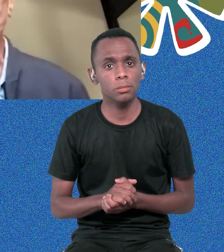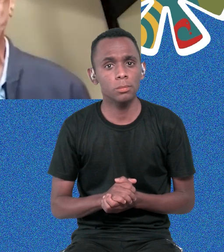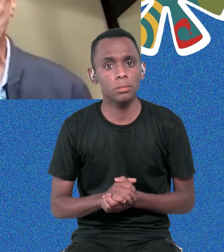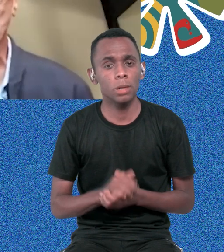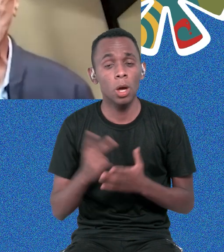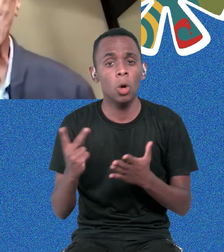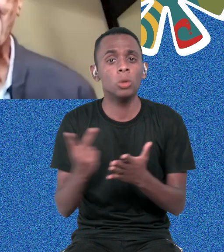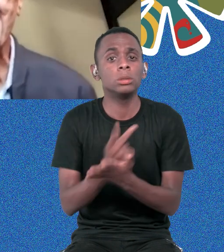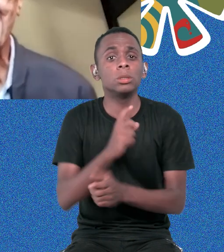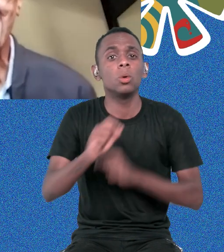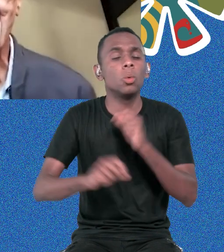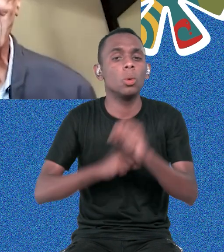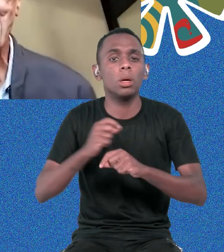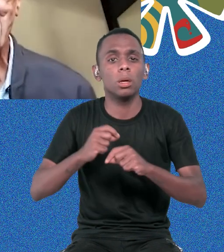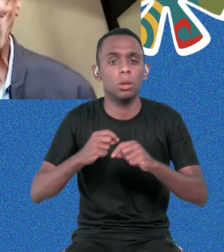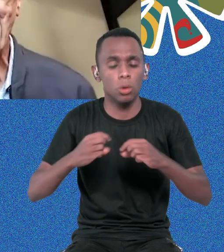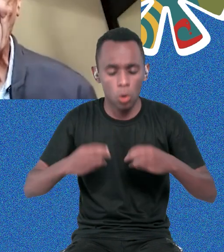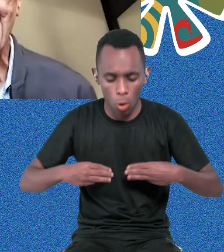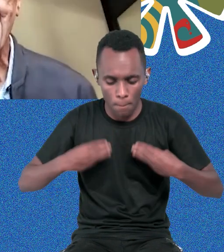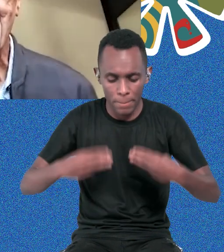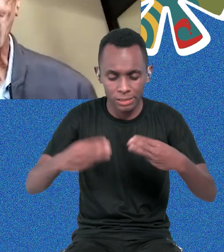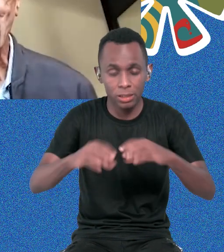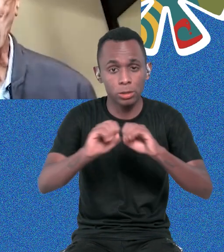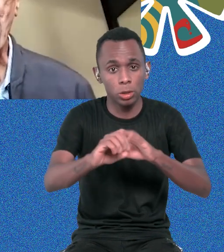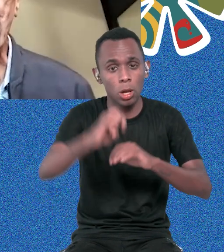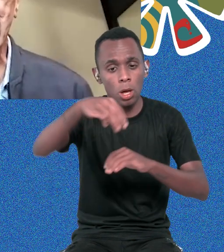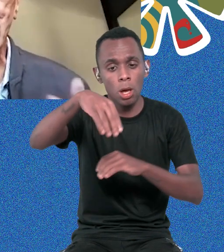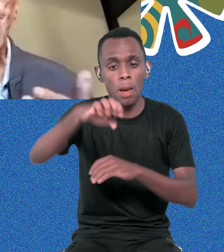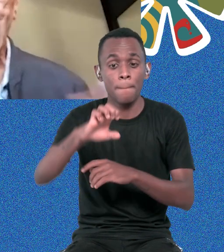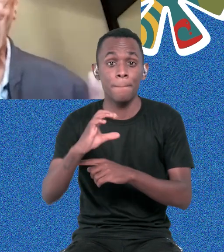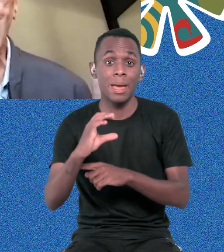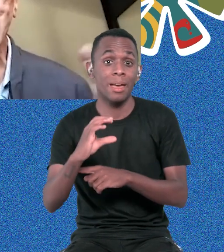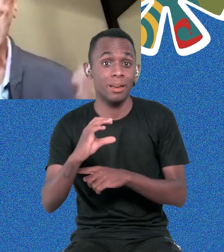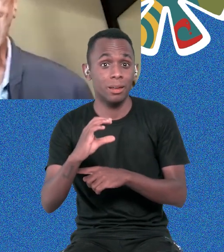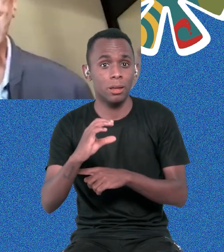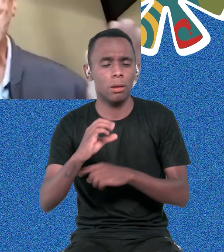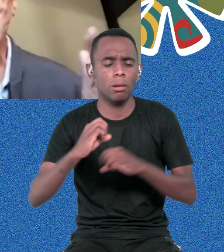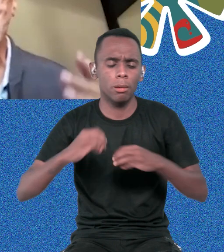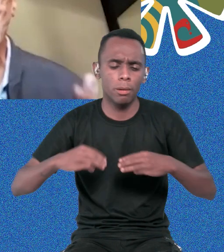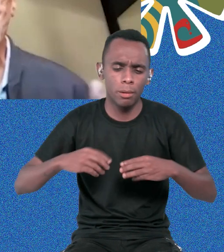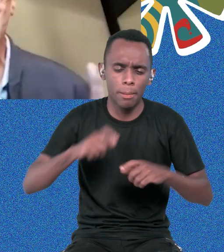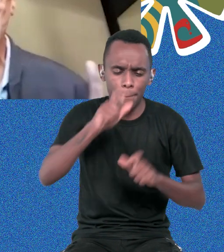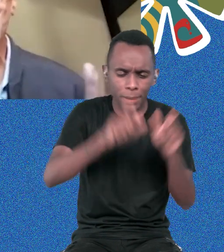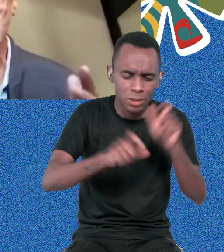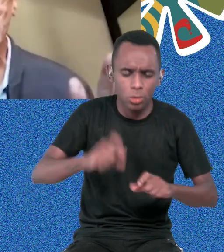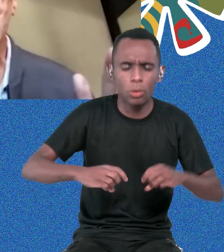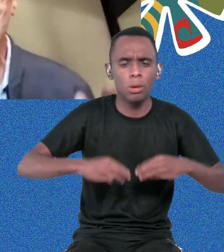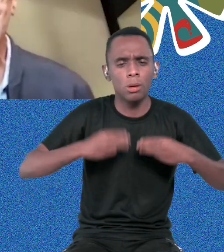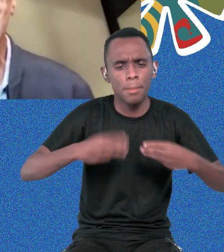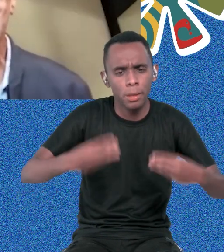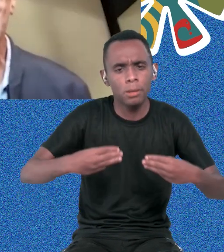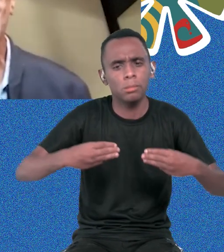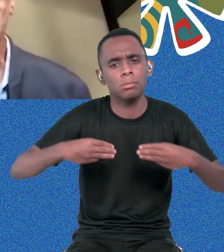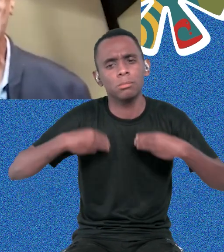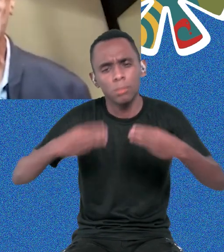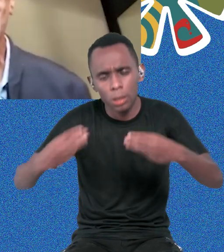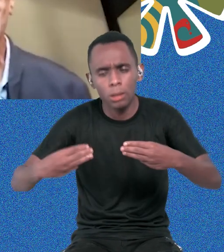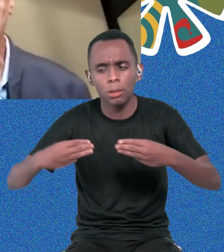O que aconteceu com o MEC? O MEC passaram ministros e ministros e